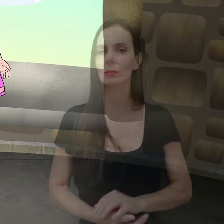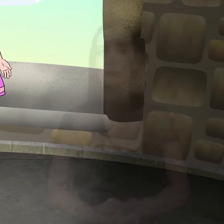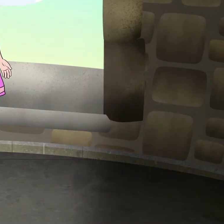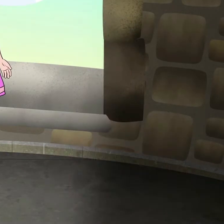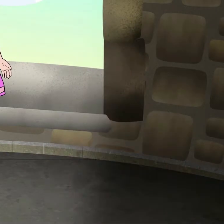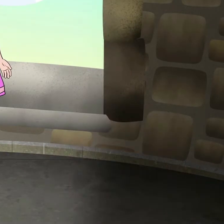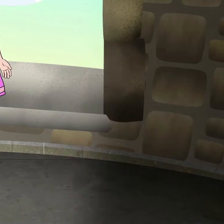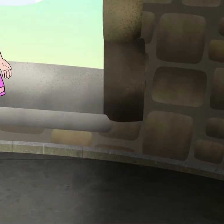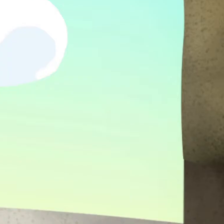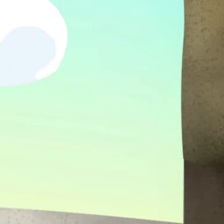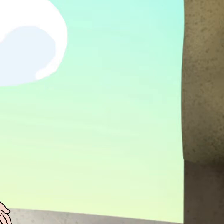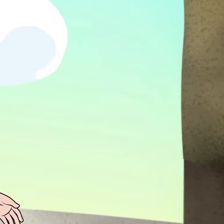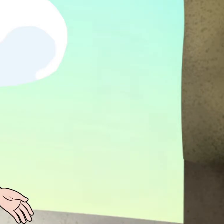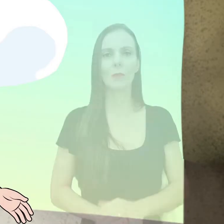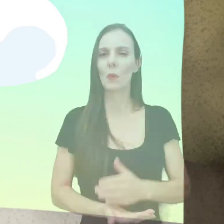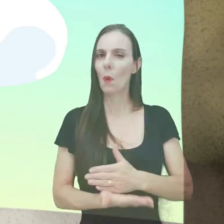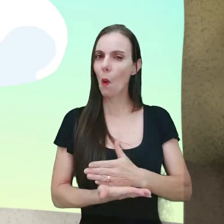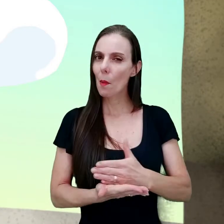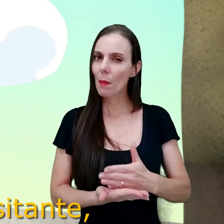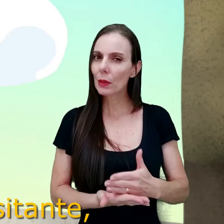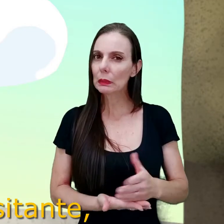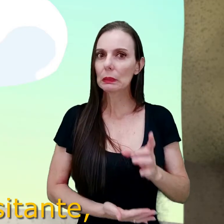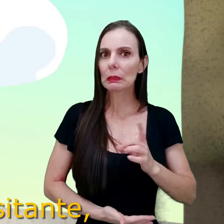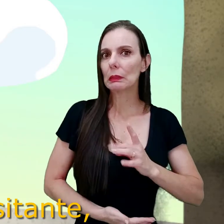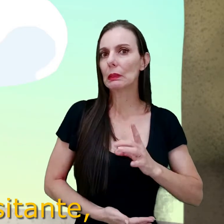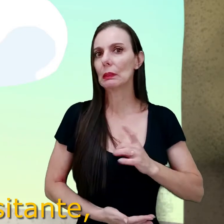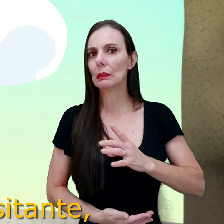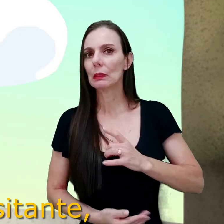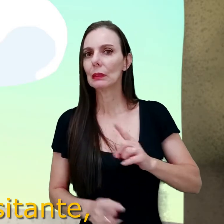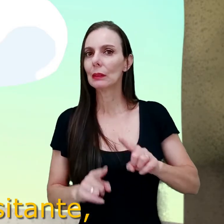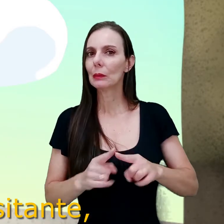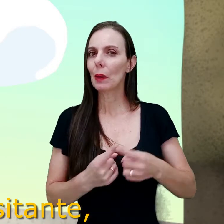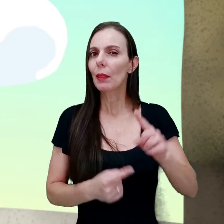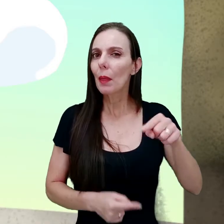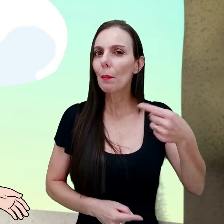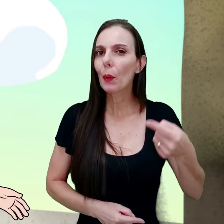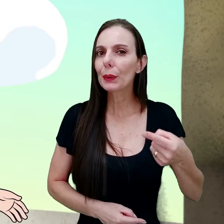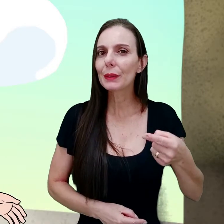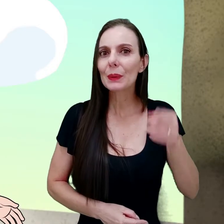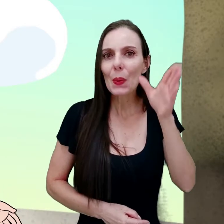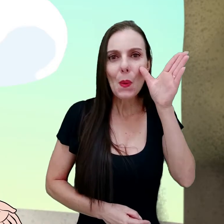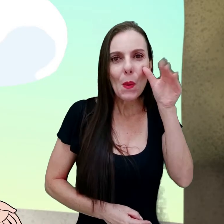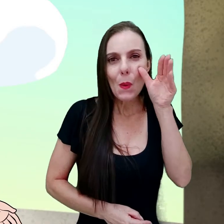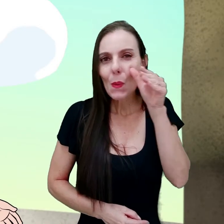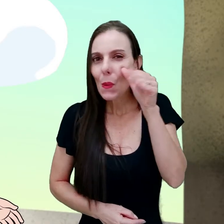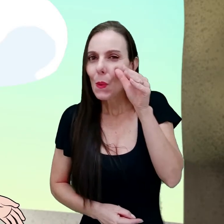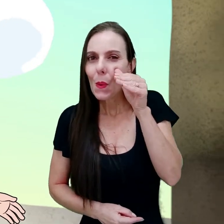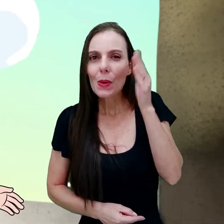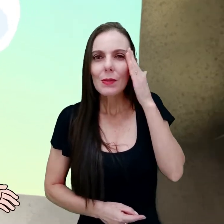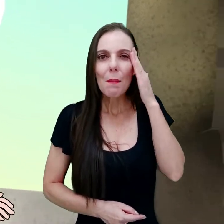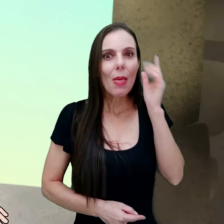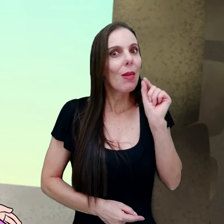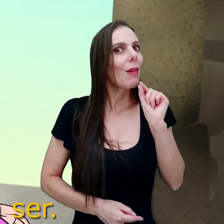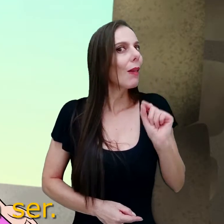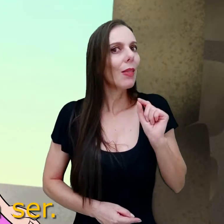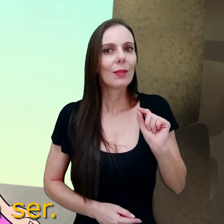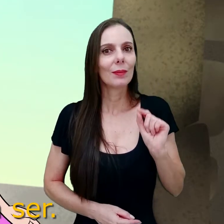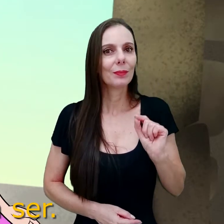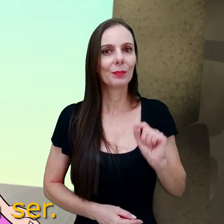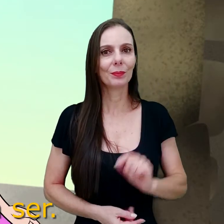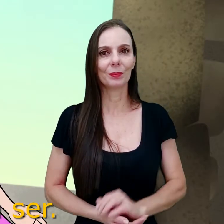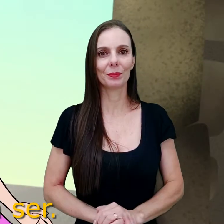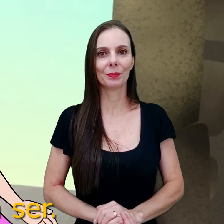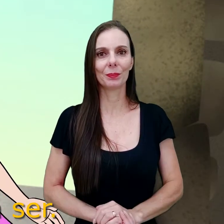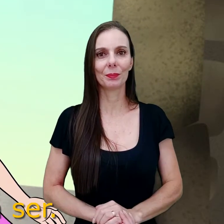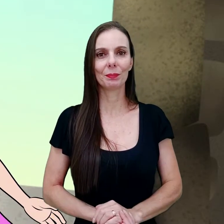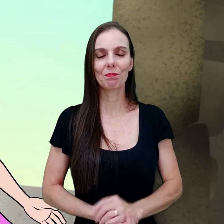além da sua mãe. No começo, ela estava um pouco hesitante, mas depois ficou muito curiosa para saber